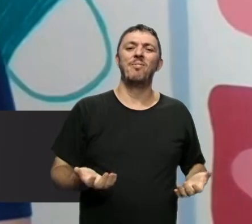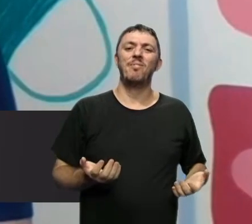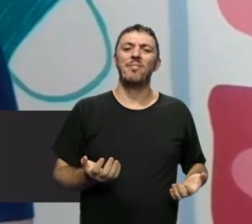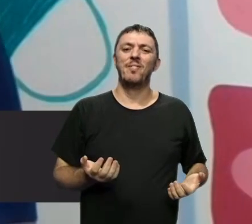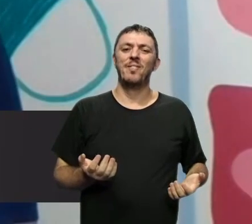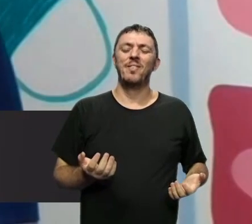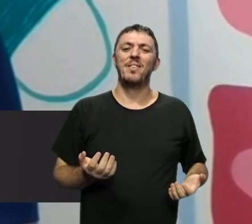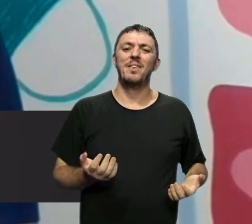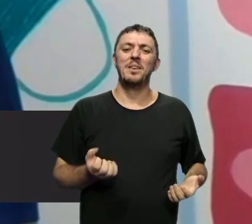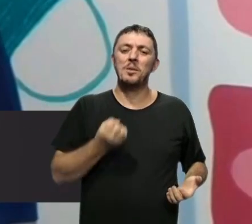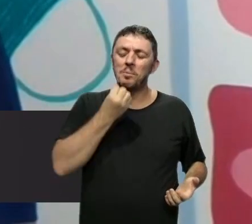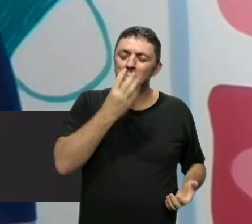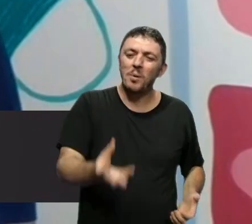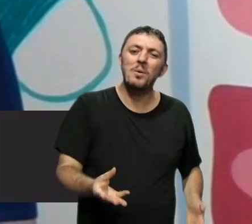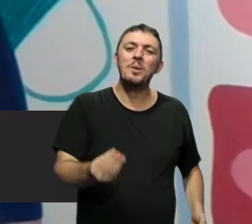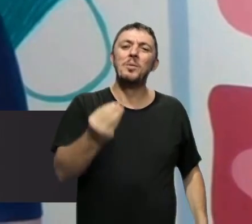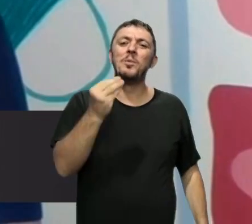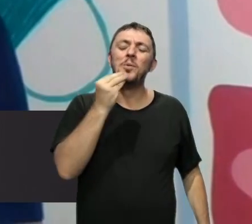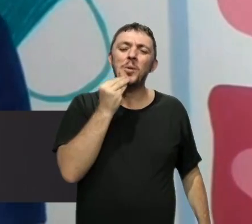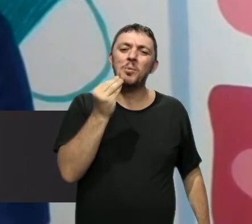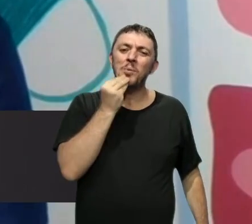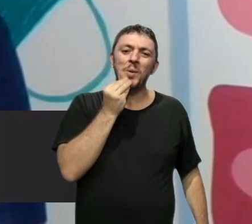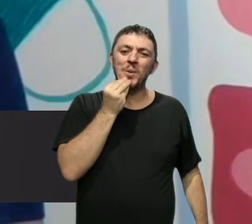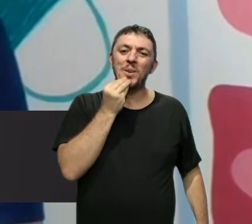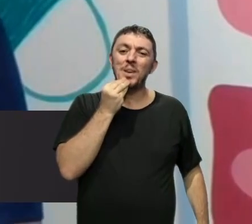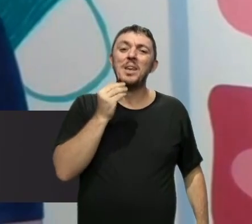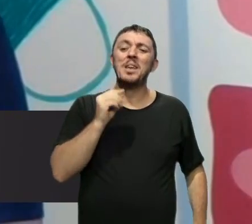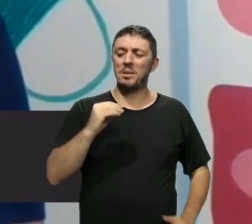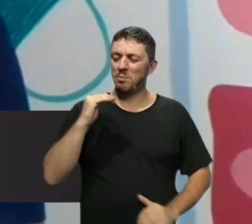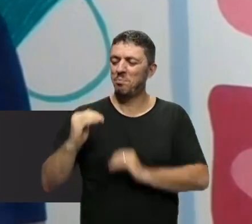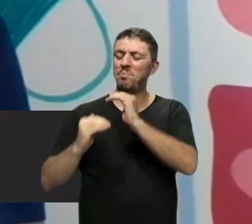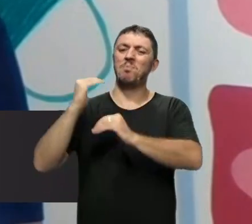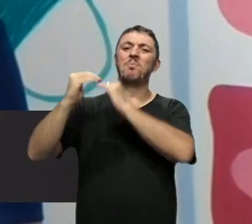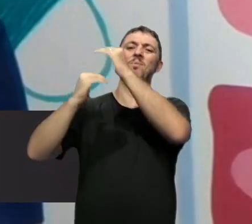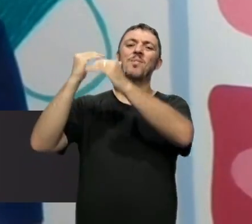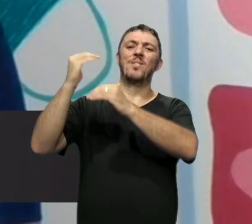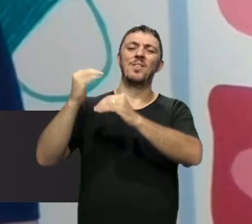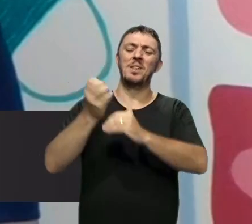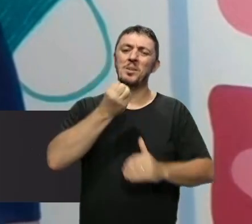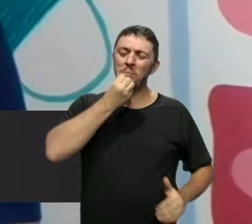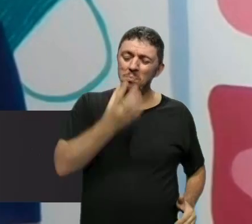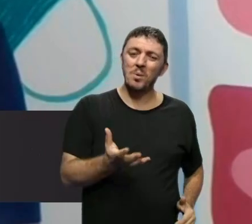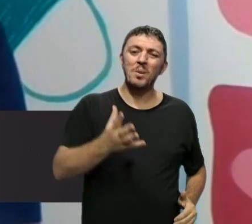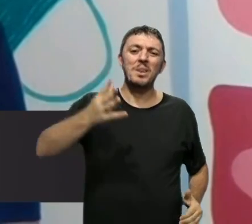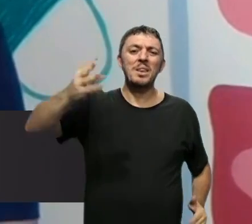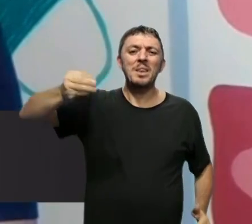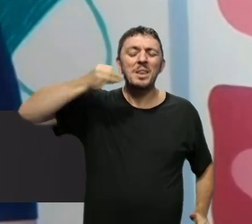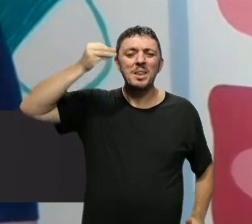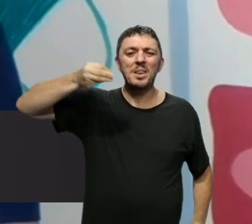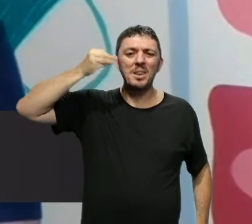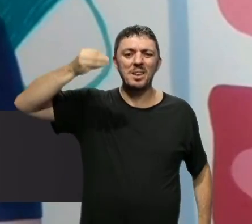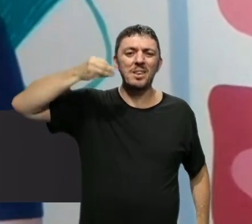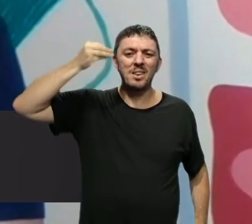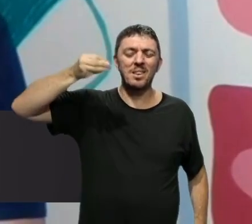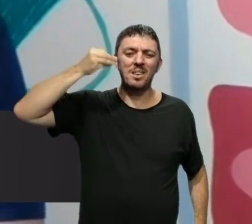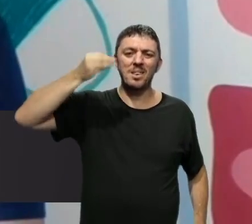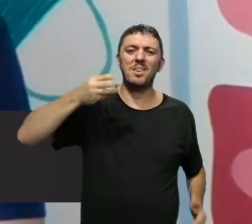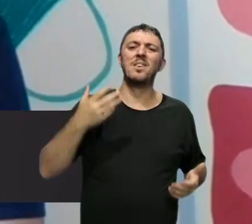boas oportunidades de crescimento, as boas experiências que